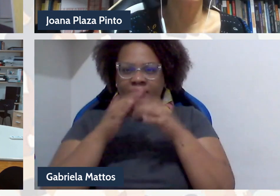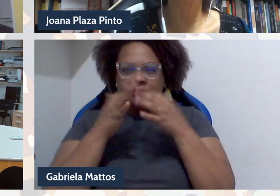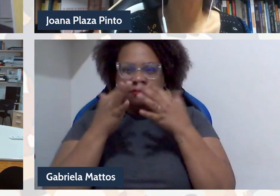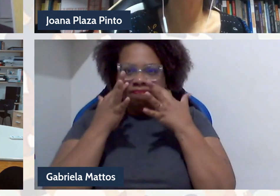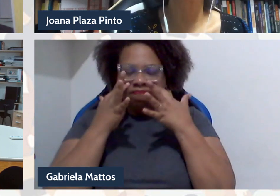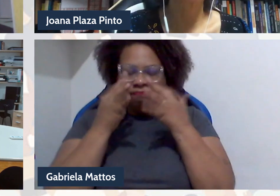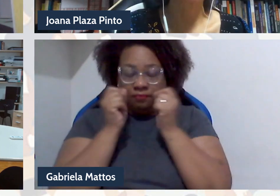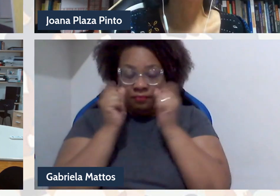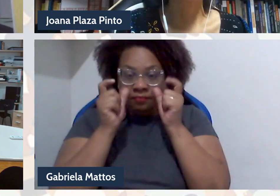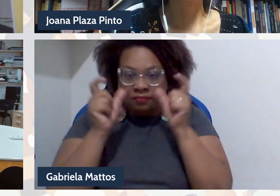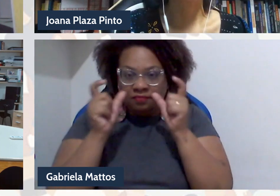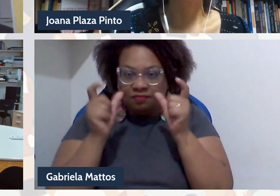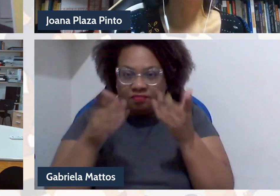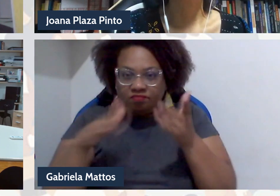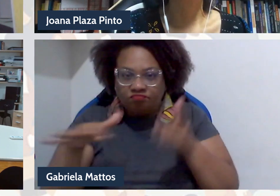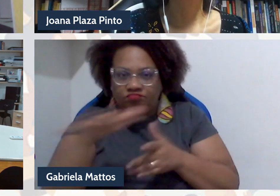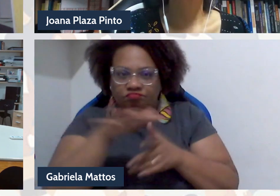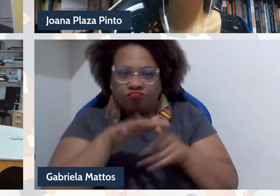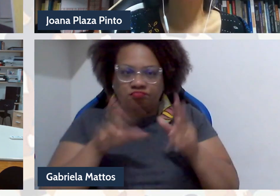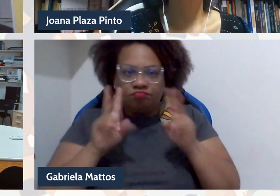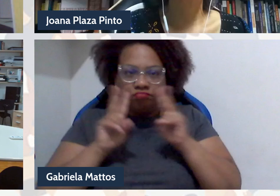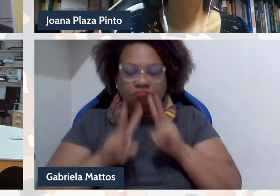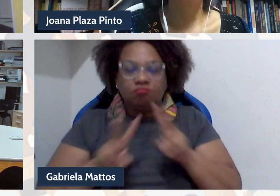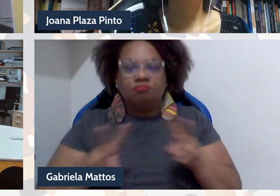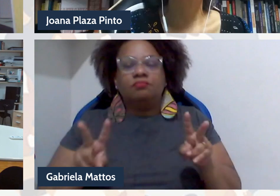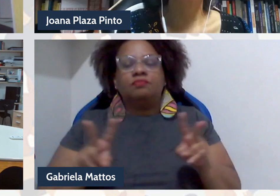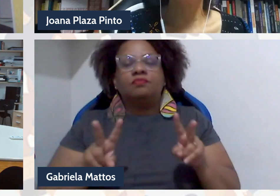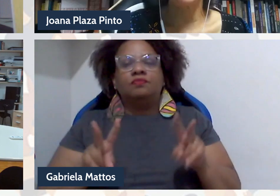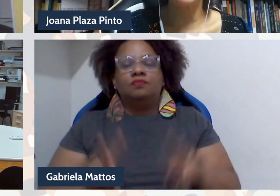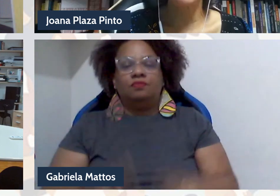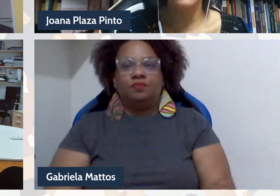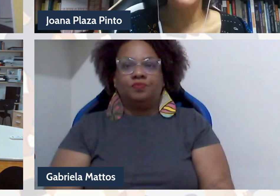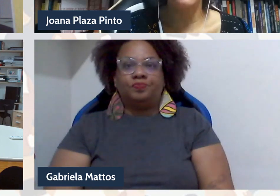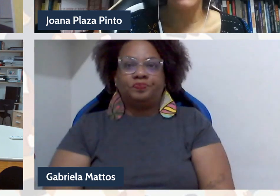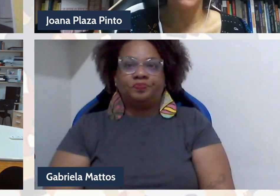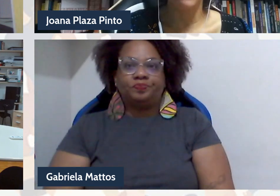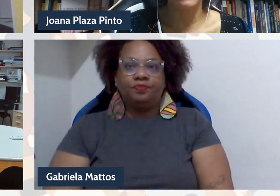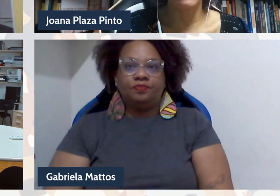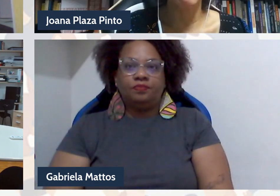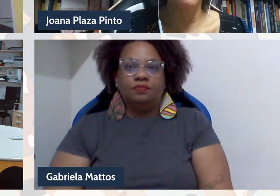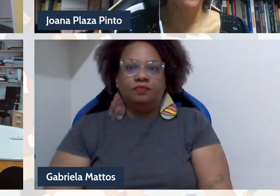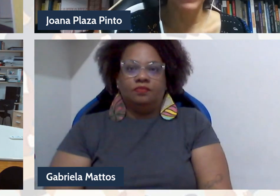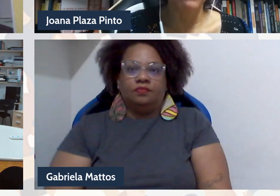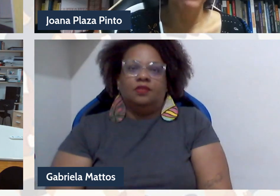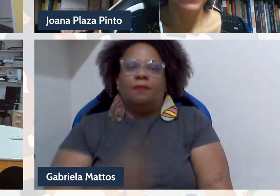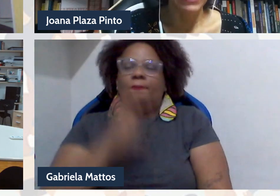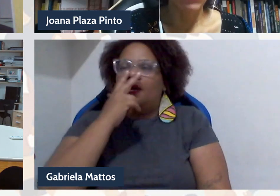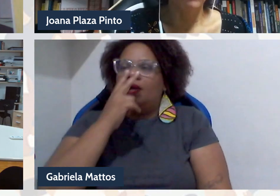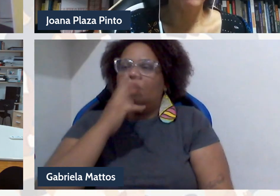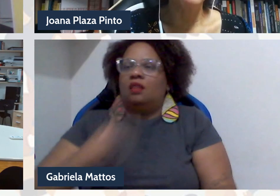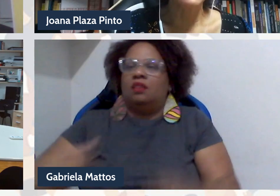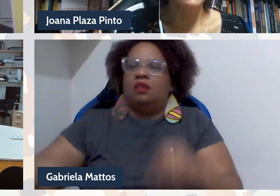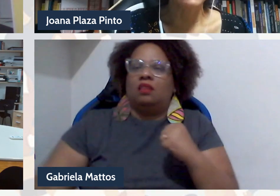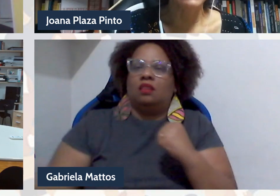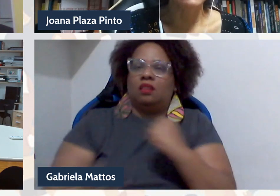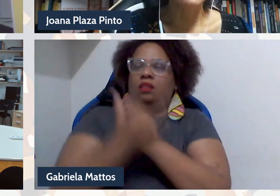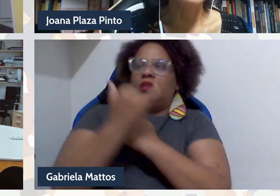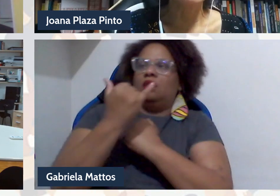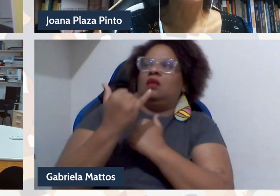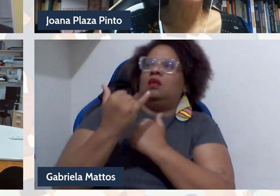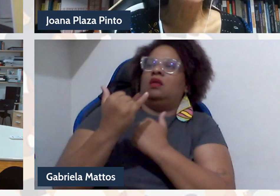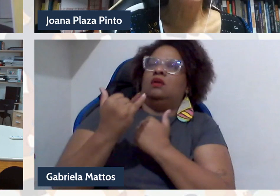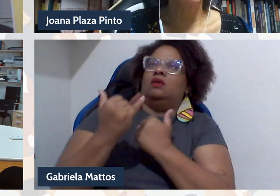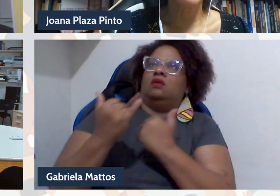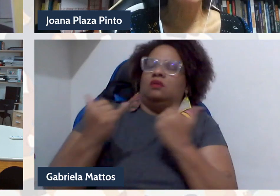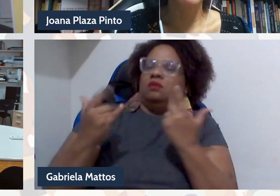aqui olhando é que aparece como uma espécie de rasteira, porque, vejam bem, o poder, ele